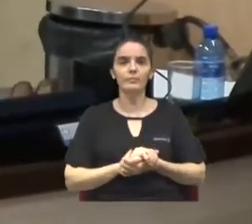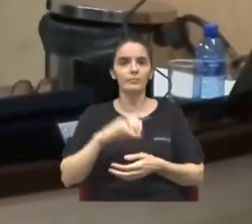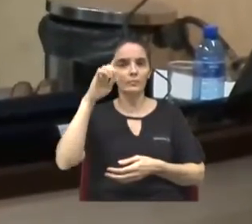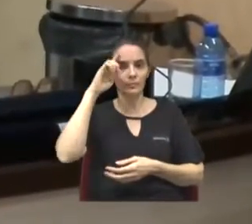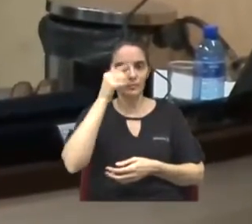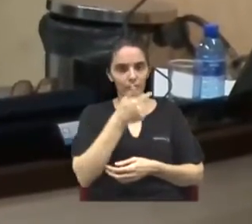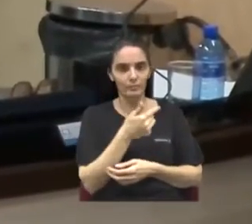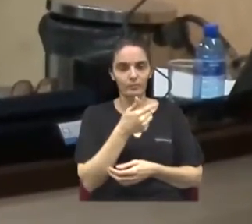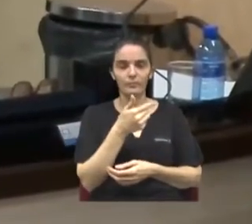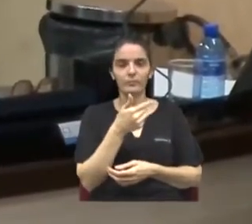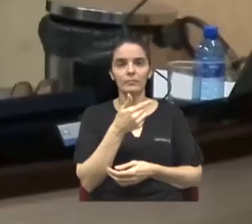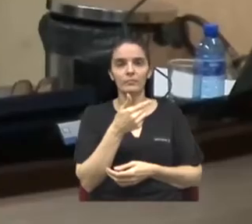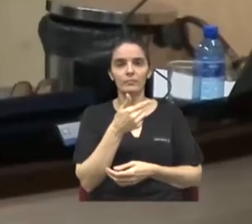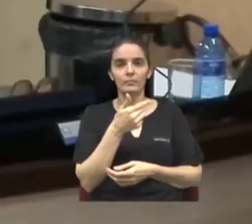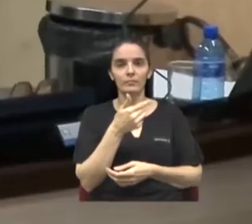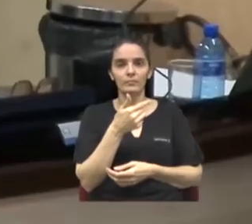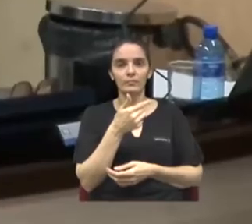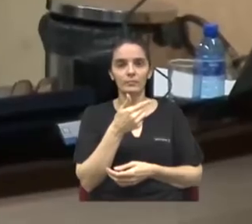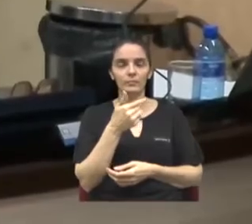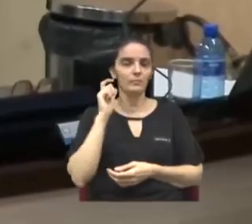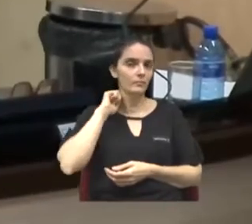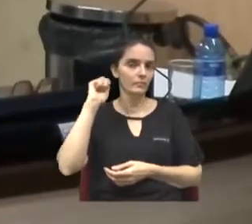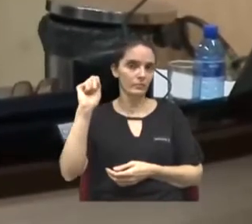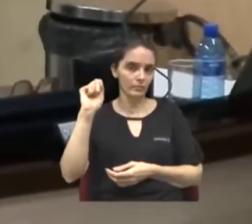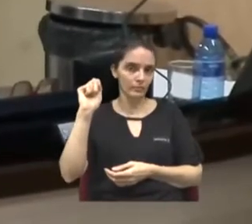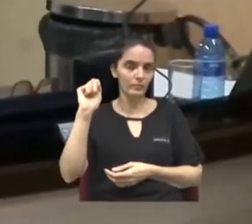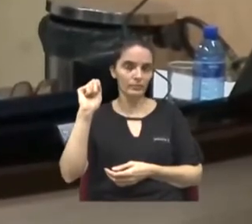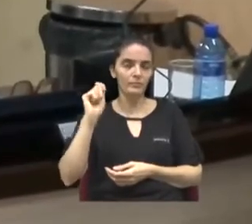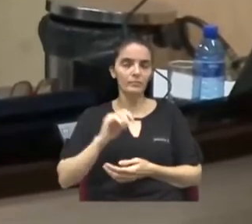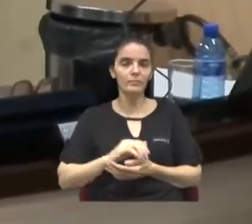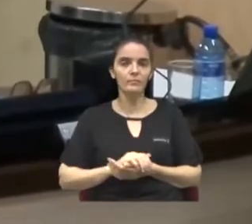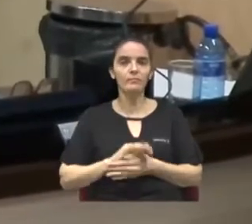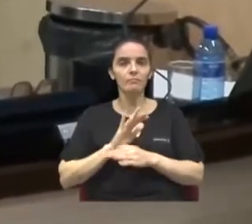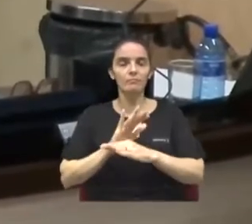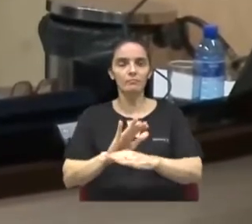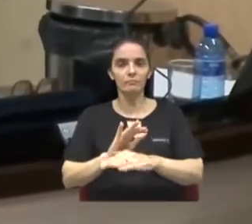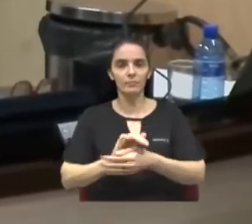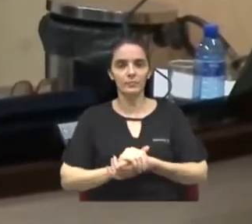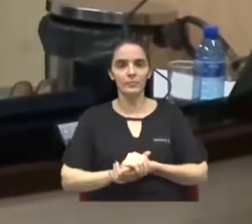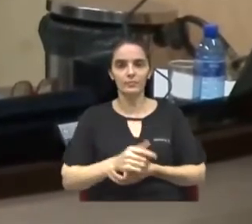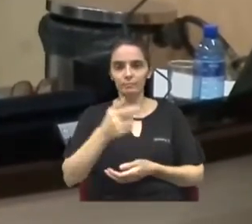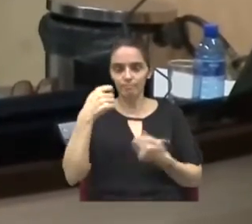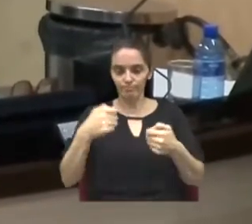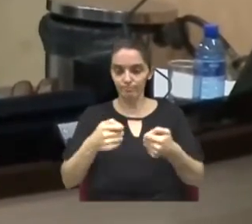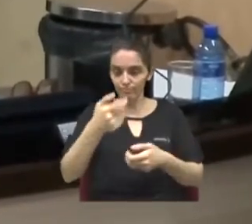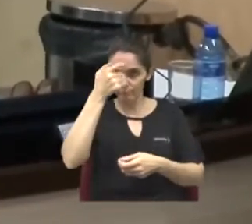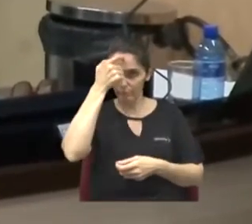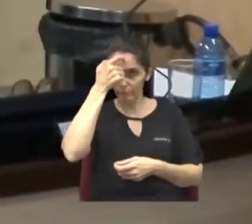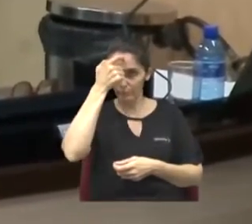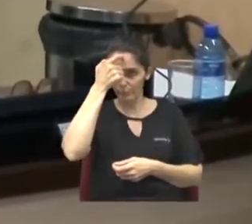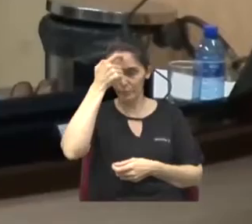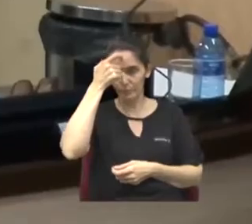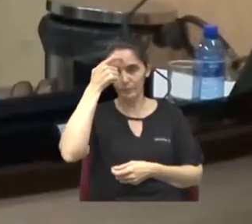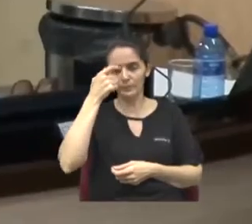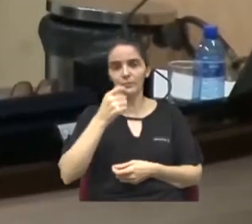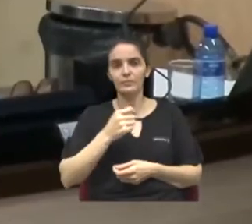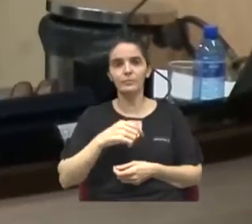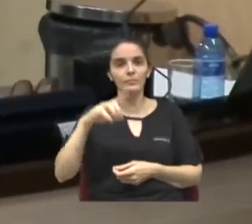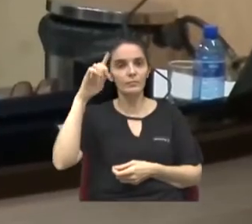dia 2 de abril, essa lei é aprovada, com esse apoio. É para a conscientização